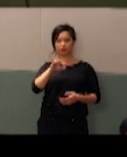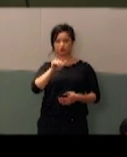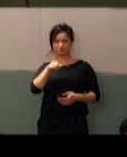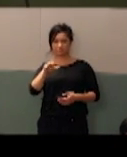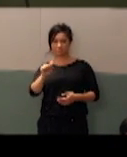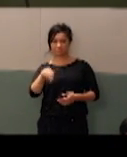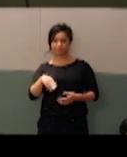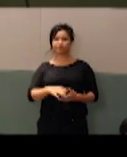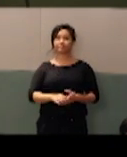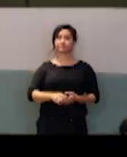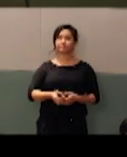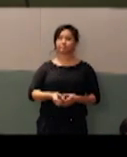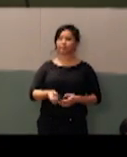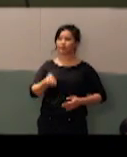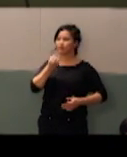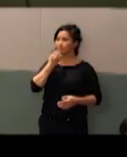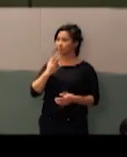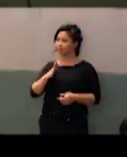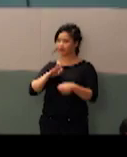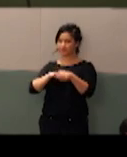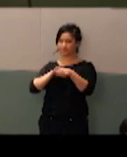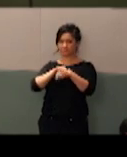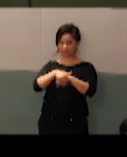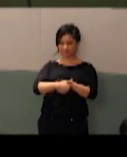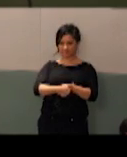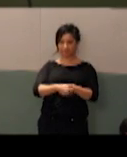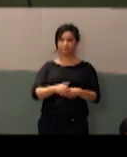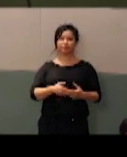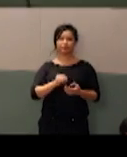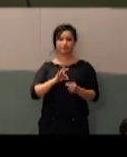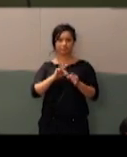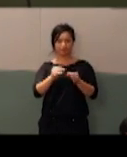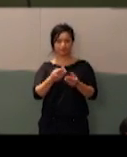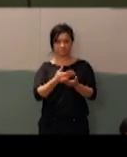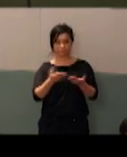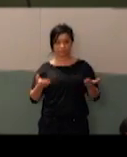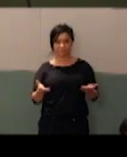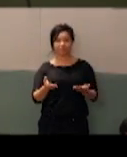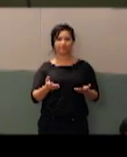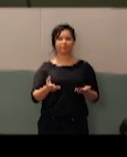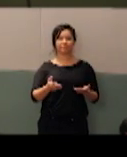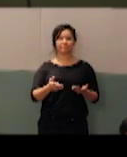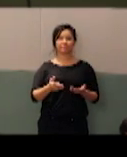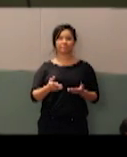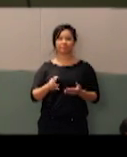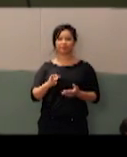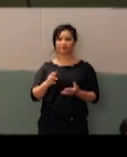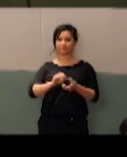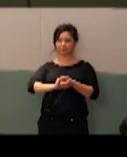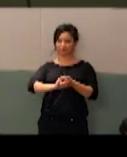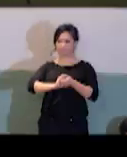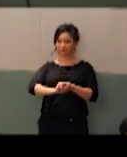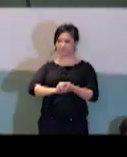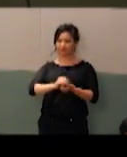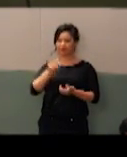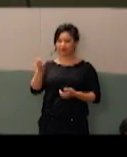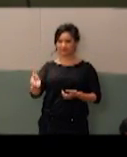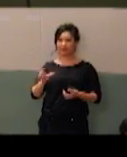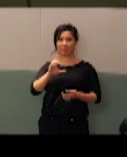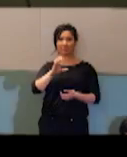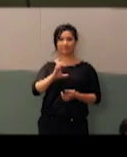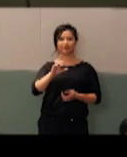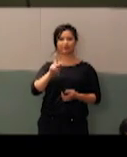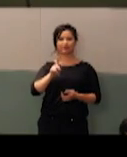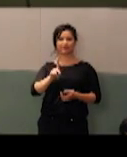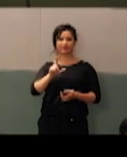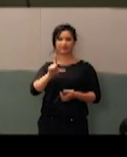boa noite a todos. Cumprimentar a Associação Comercial, o Kleber, e, em nome de todas as mulheres, a homenagem à dona Marta Cury, feita